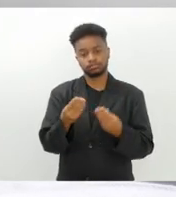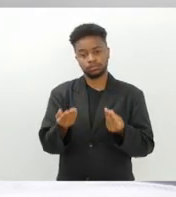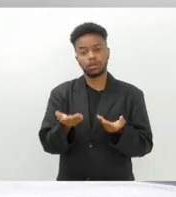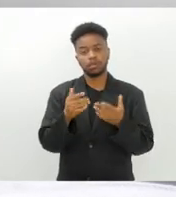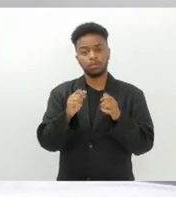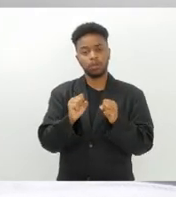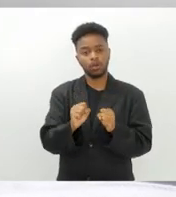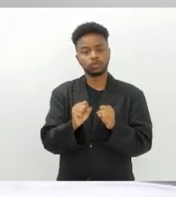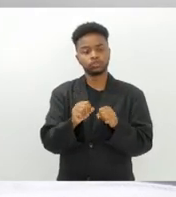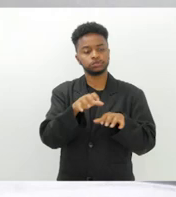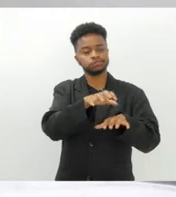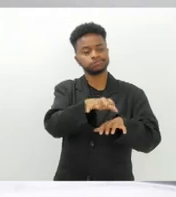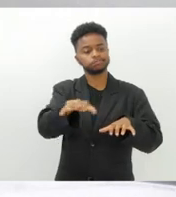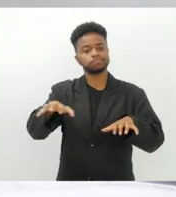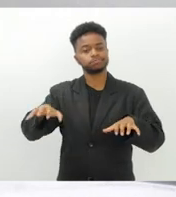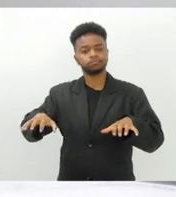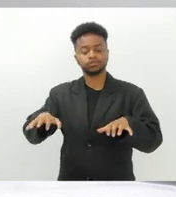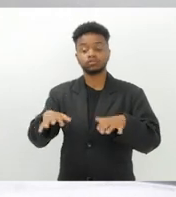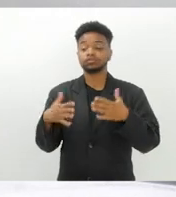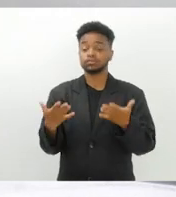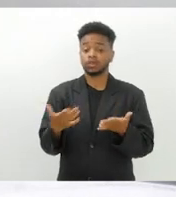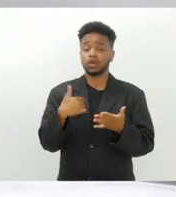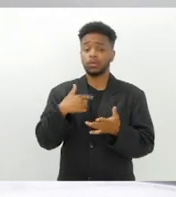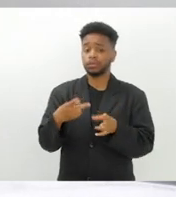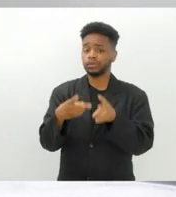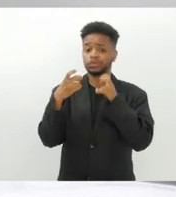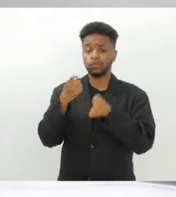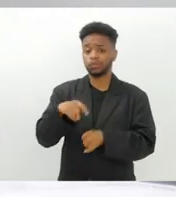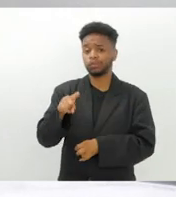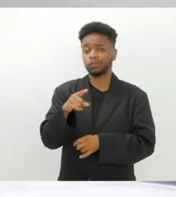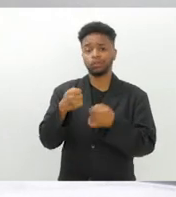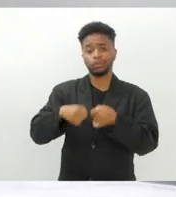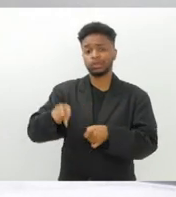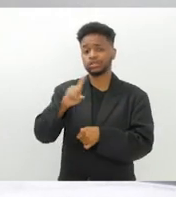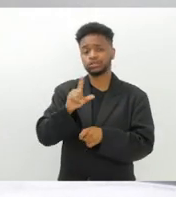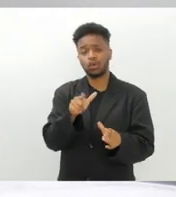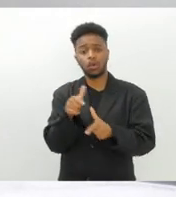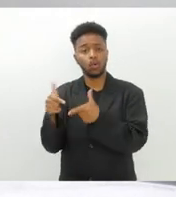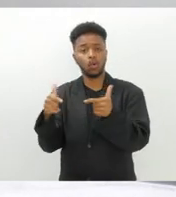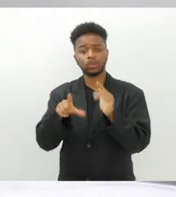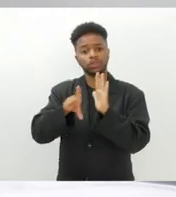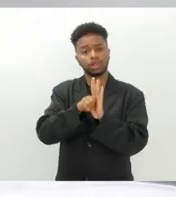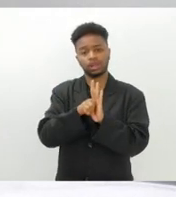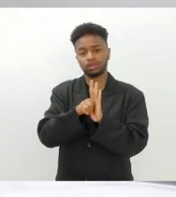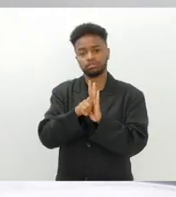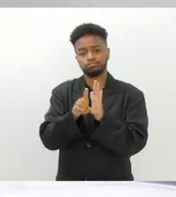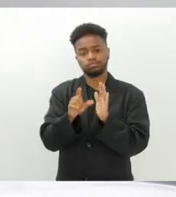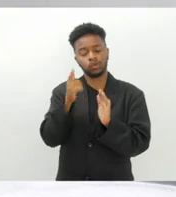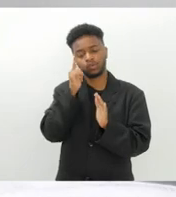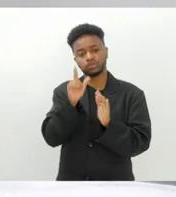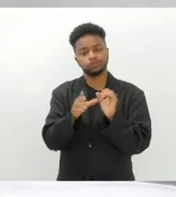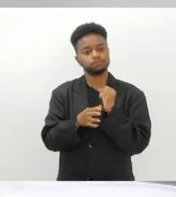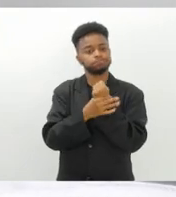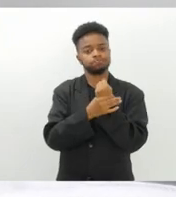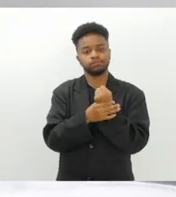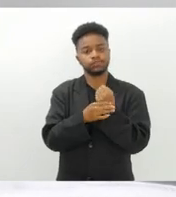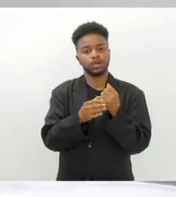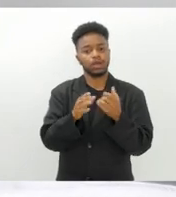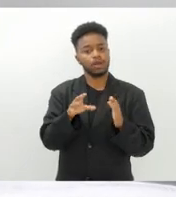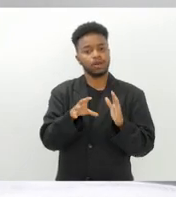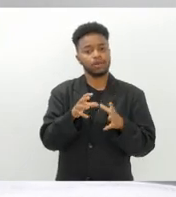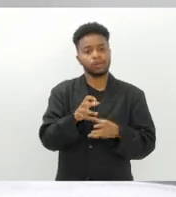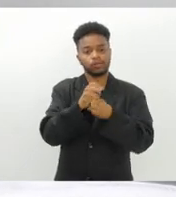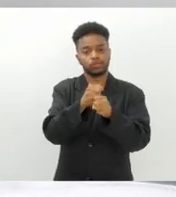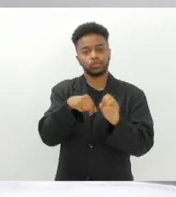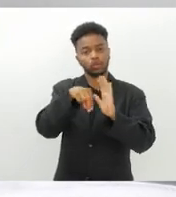vejo perfeitamente que não precisa de uma nova lei para garantir que poderá pontuar esses, naturalmente, não